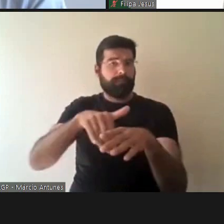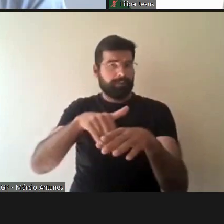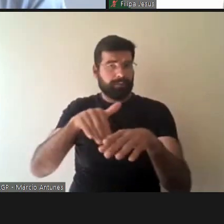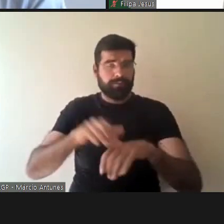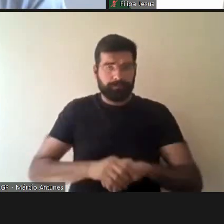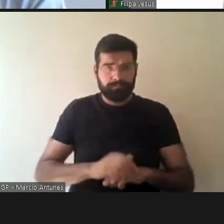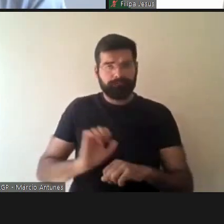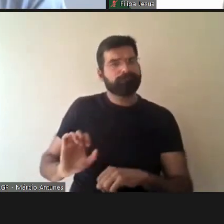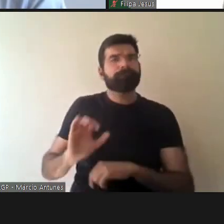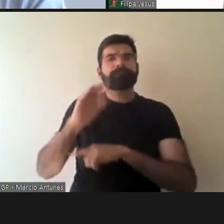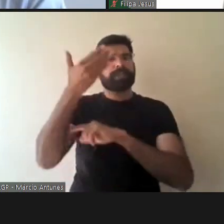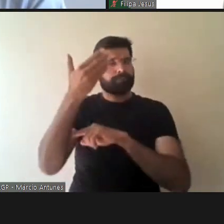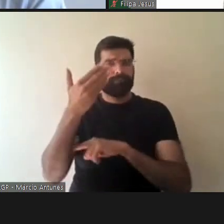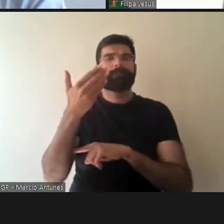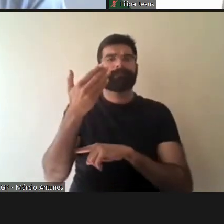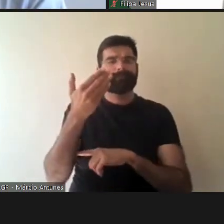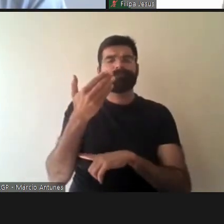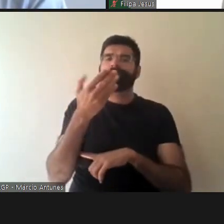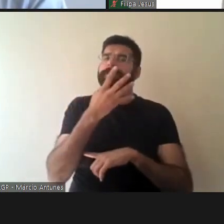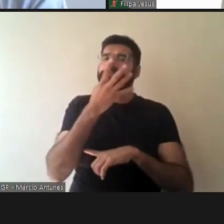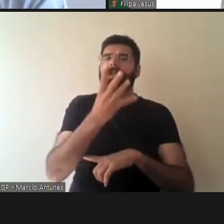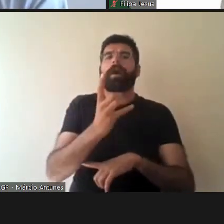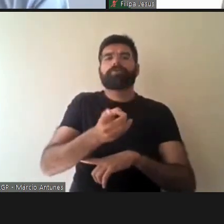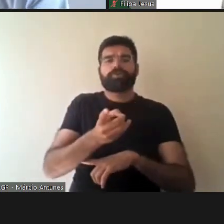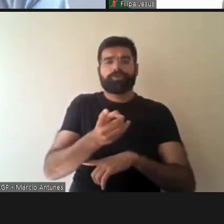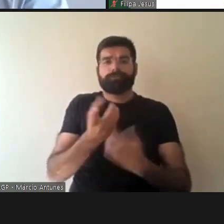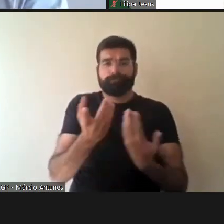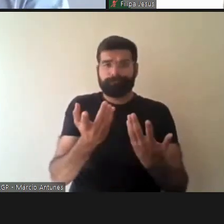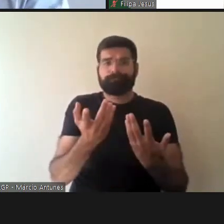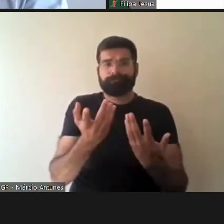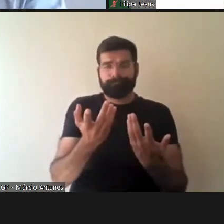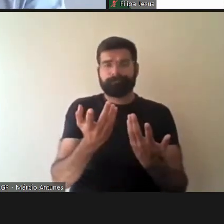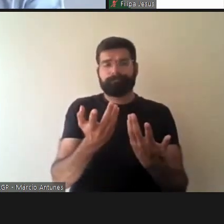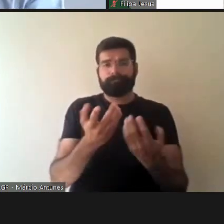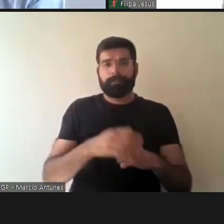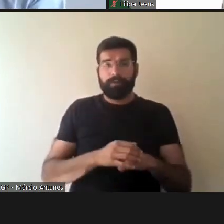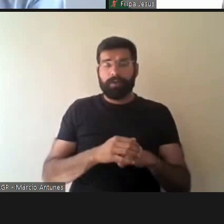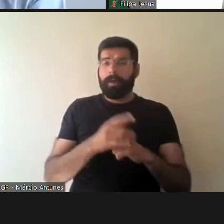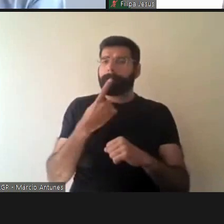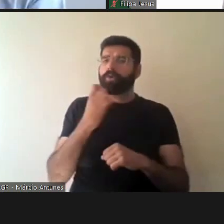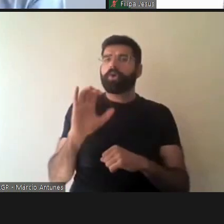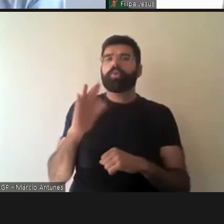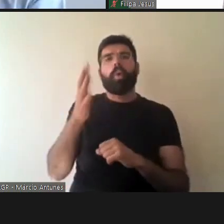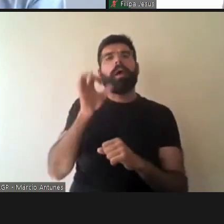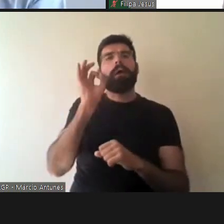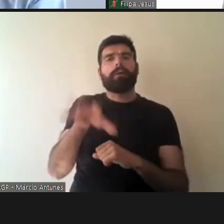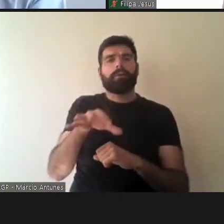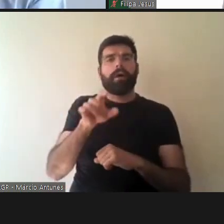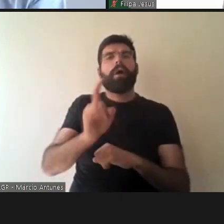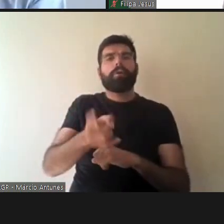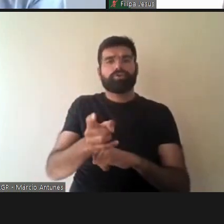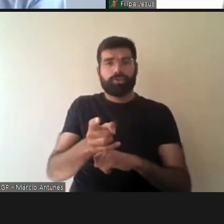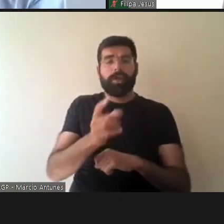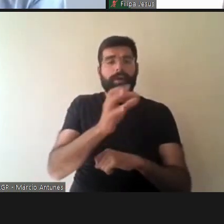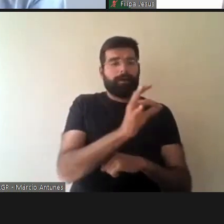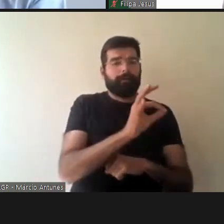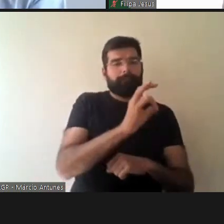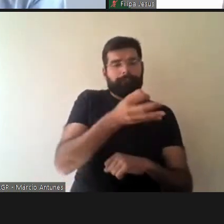Começando então por fazer aqui a primeira questão e era para a